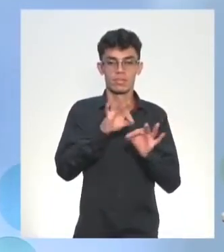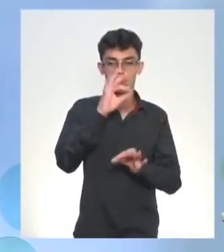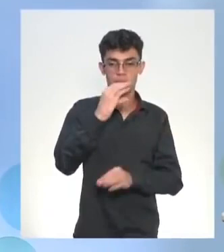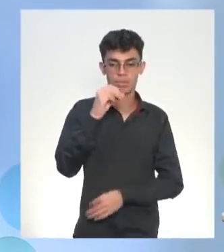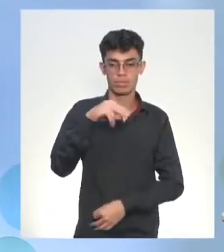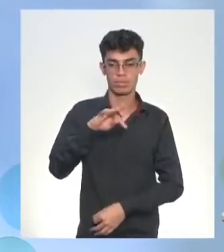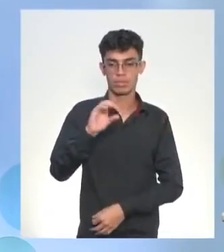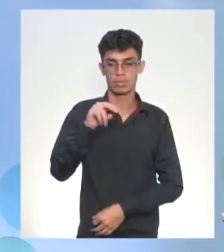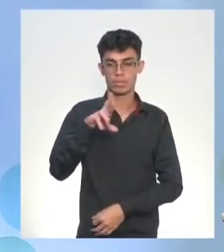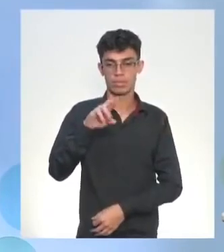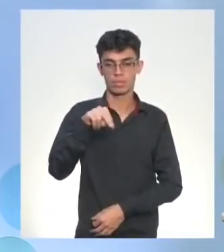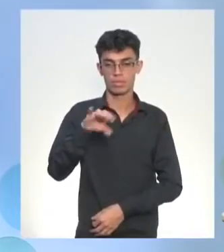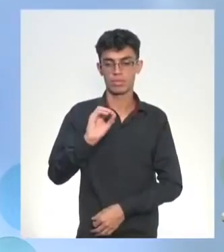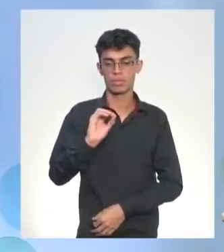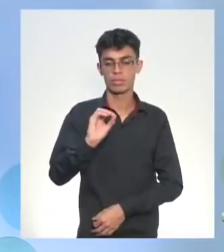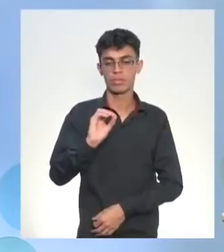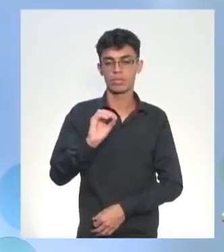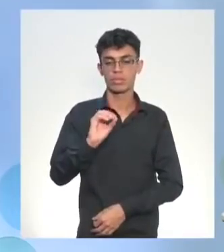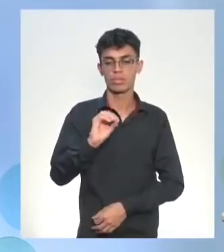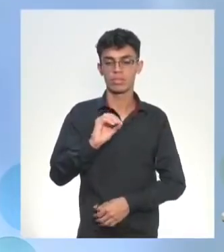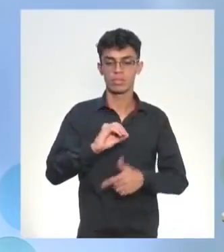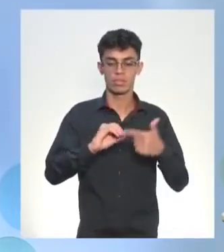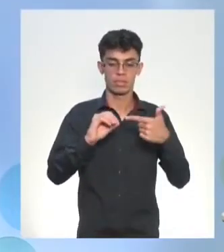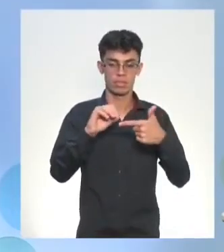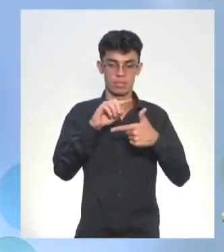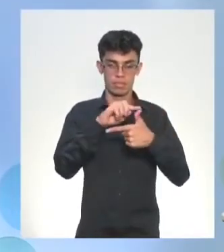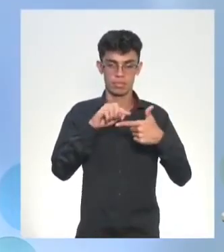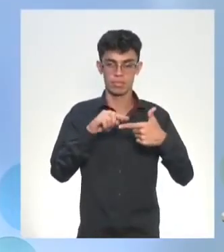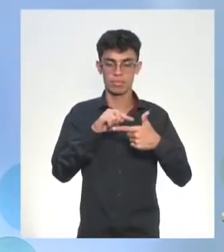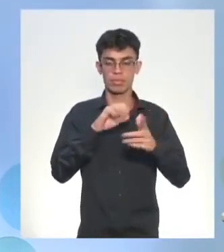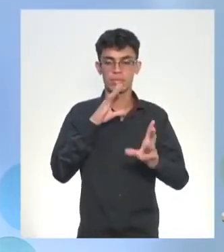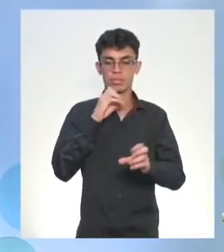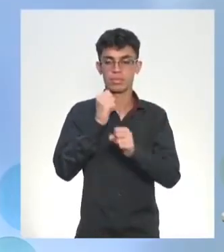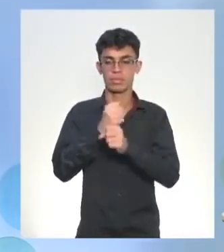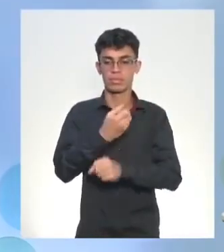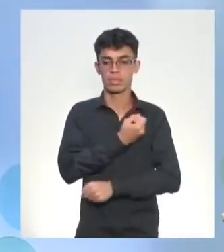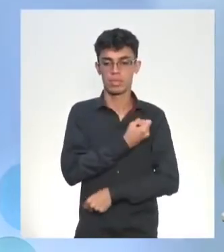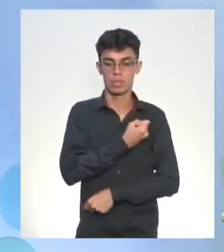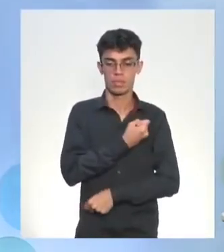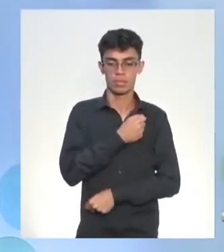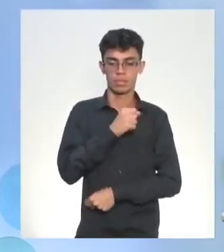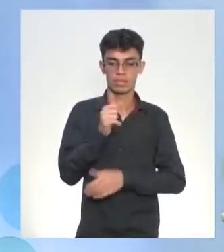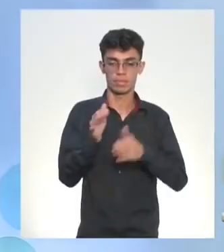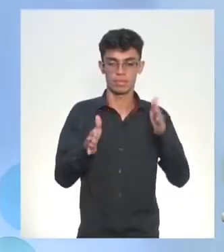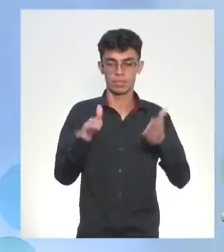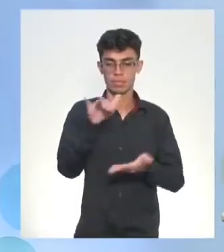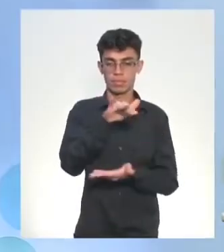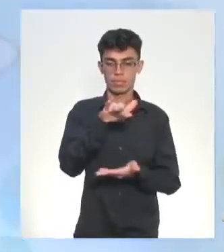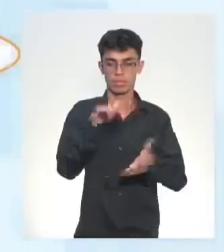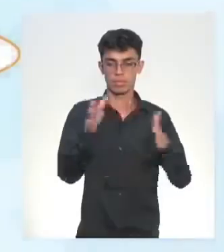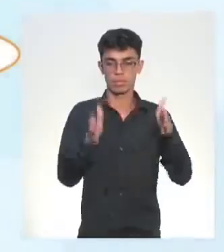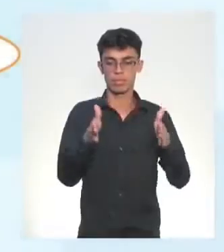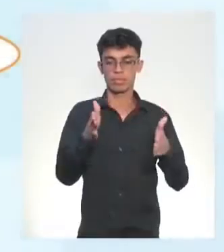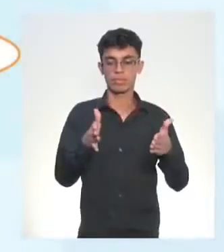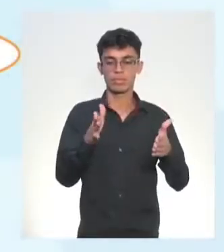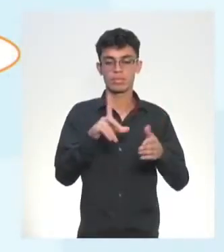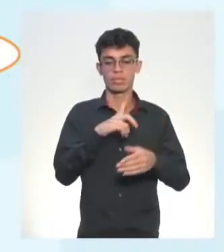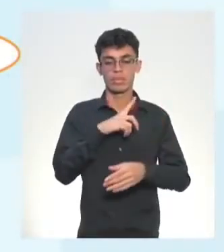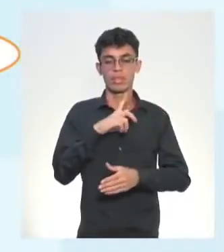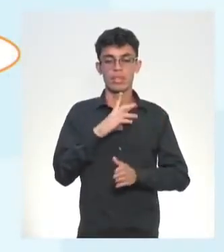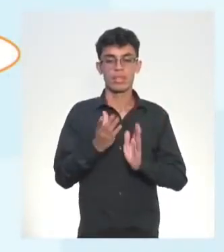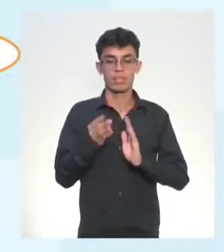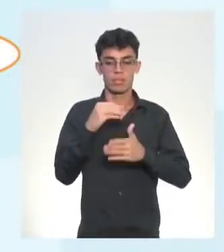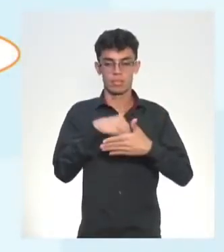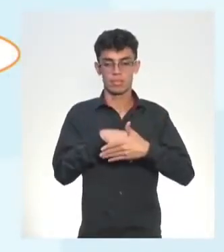Que, no caso dos retângulos, é só somar a medida, né, o valor numérico de cada lado. E a área é a região interna